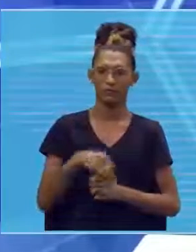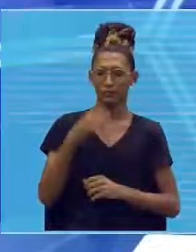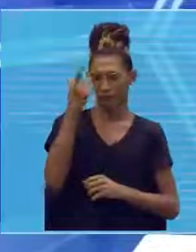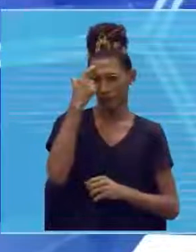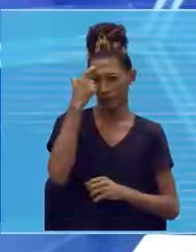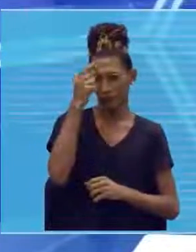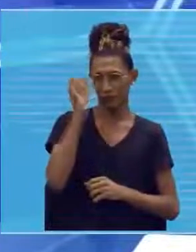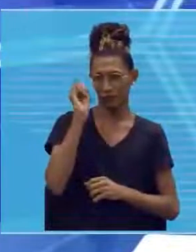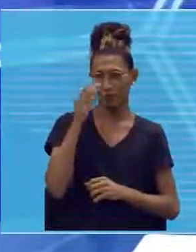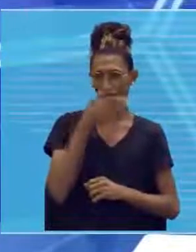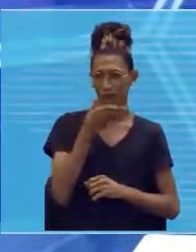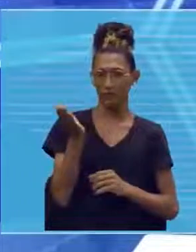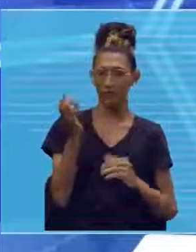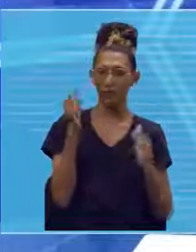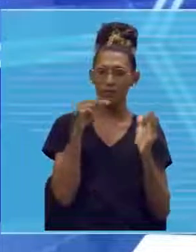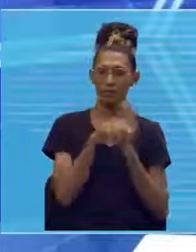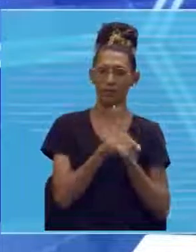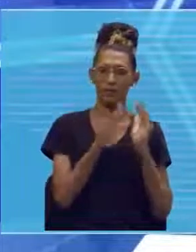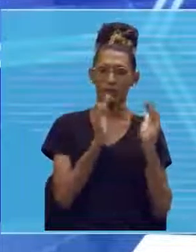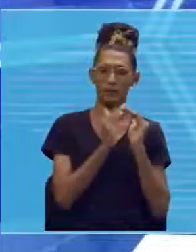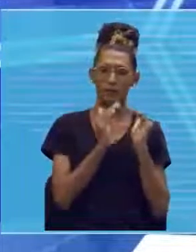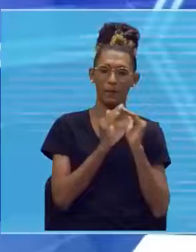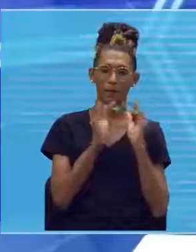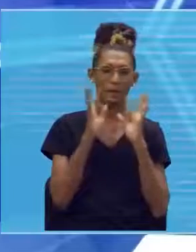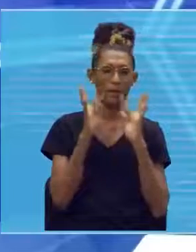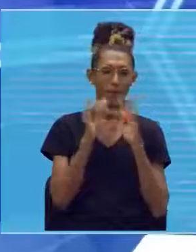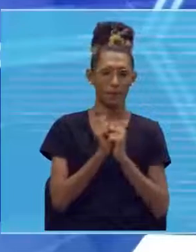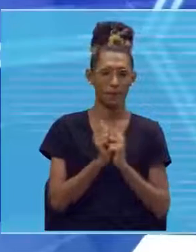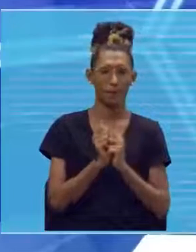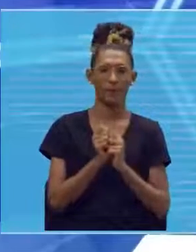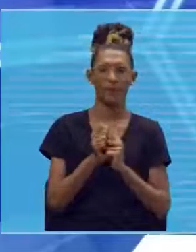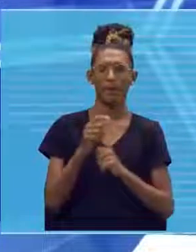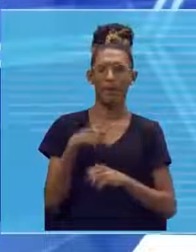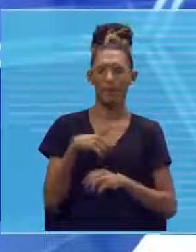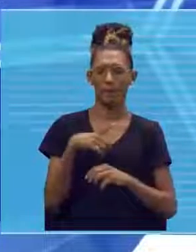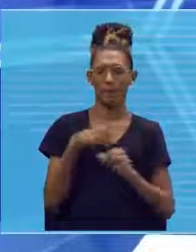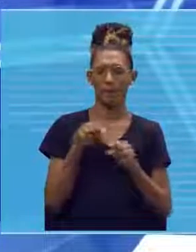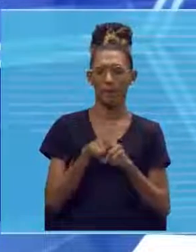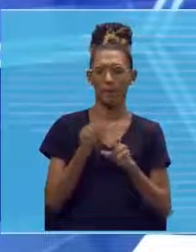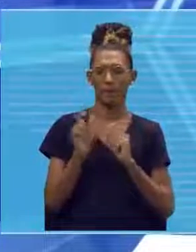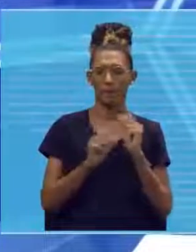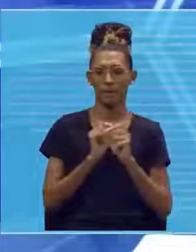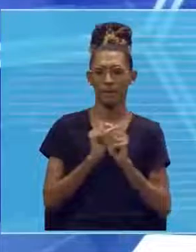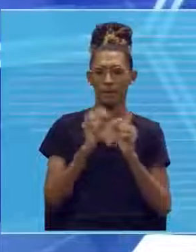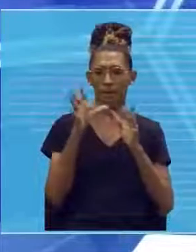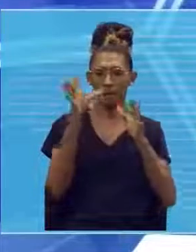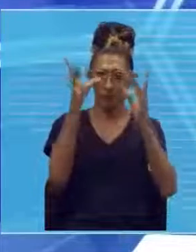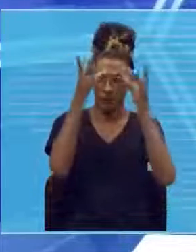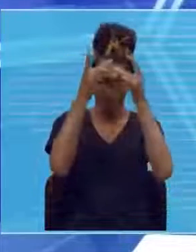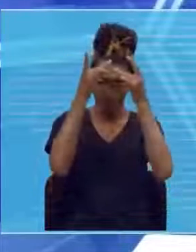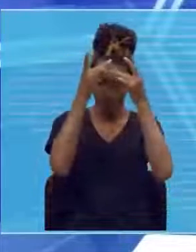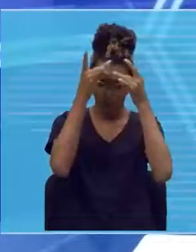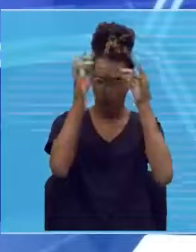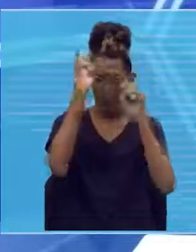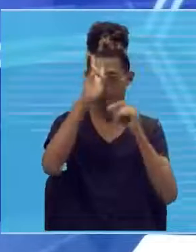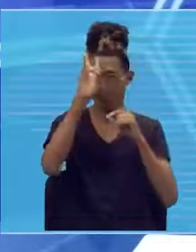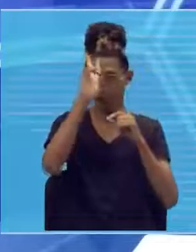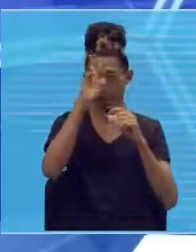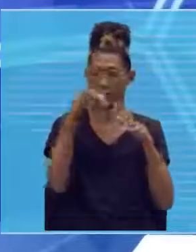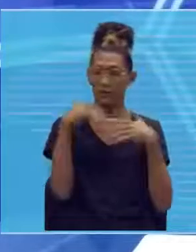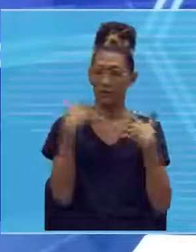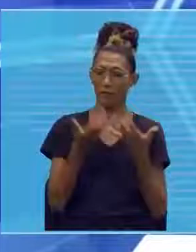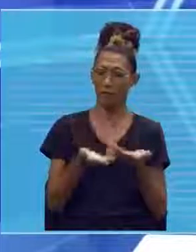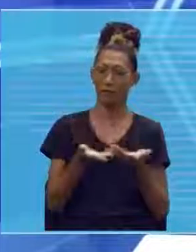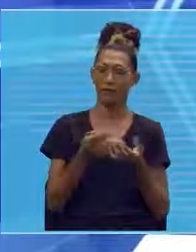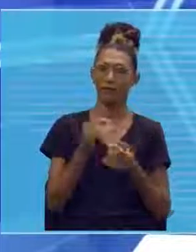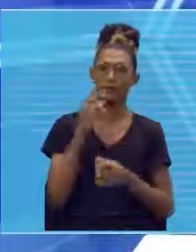vocês perguntarem aí em casa todo mundo também vai trazer é essa memória né a gente ó e a lua